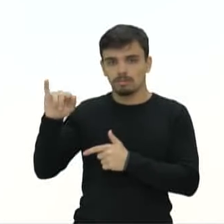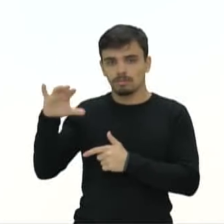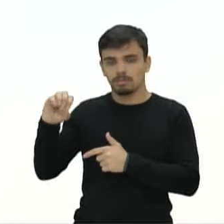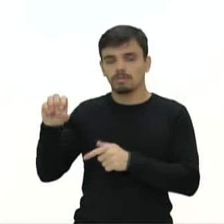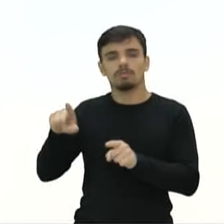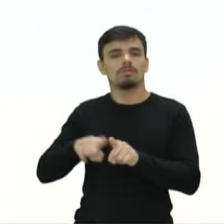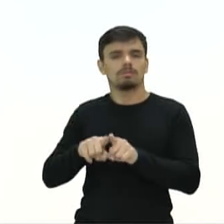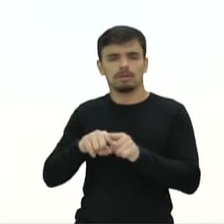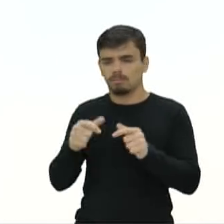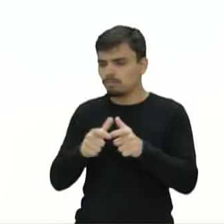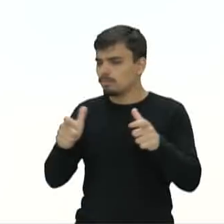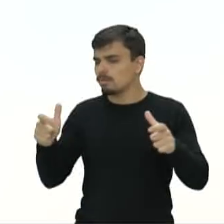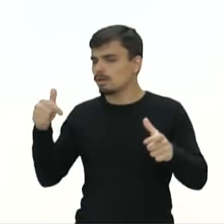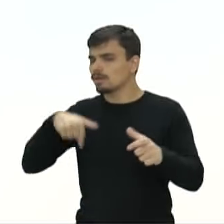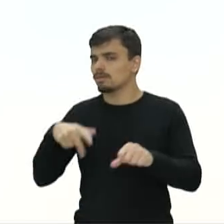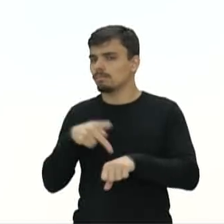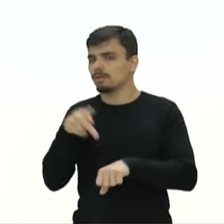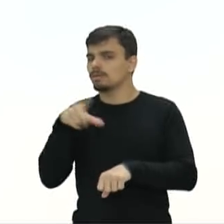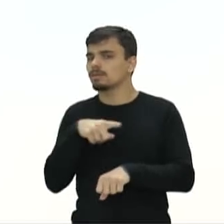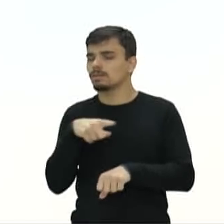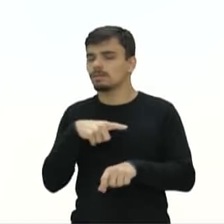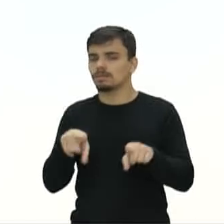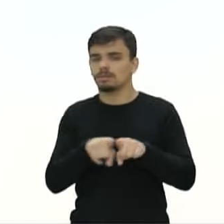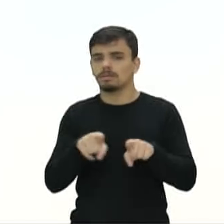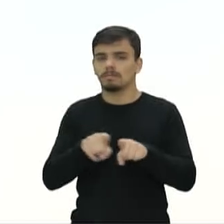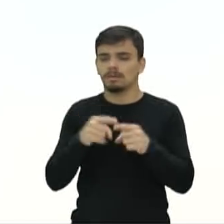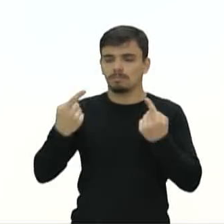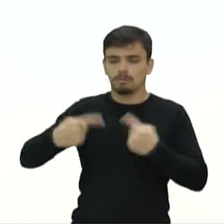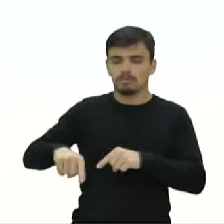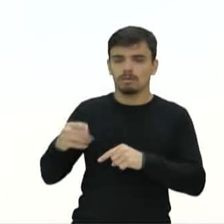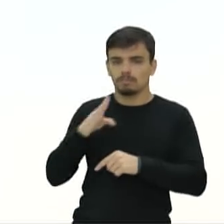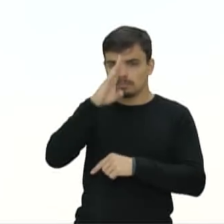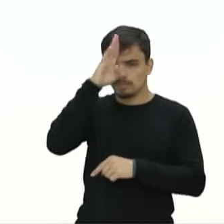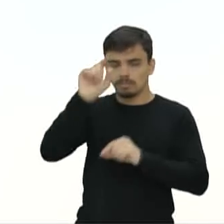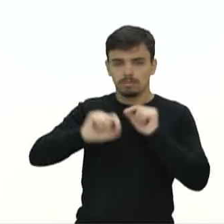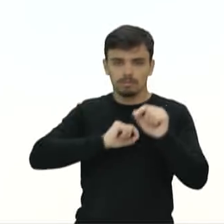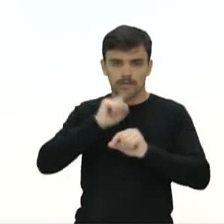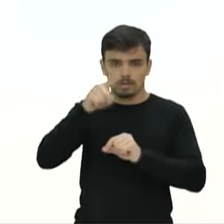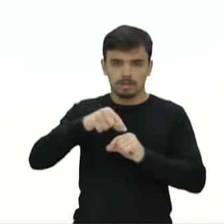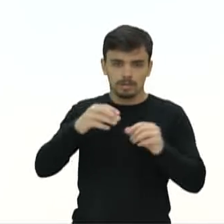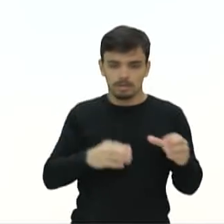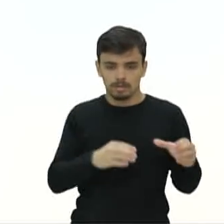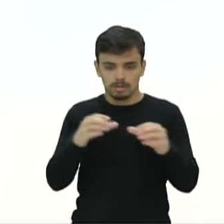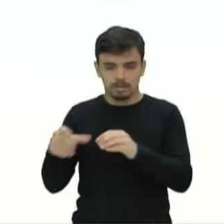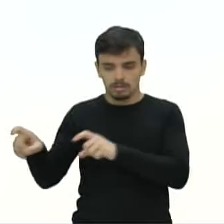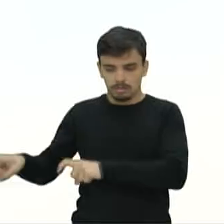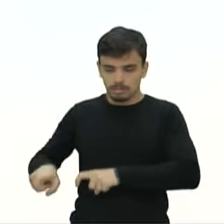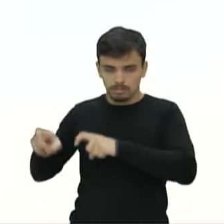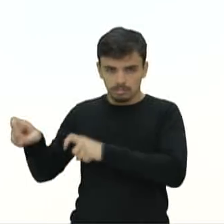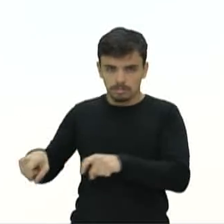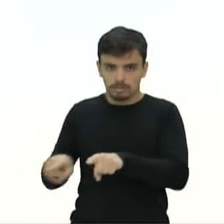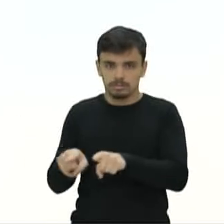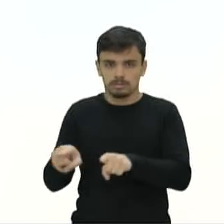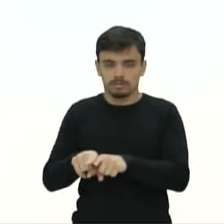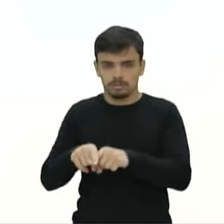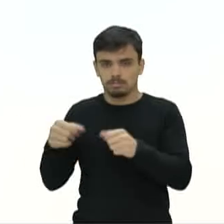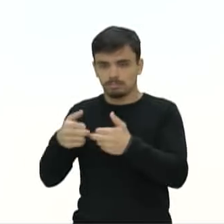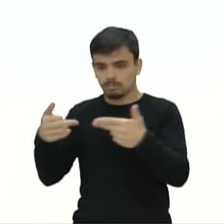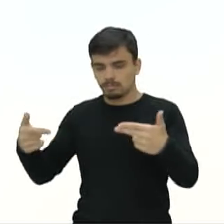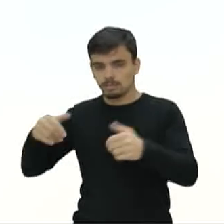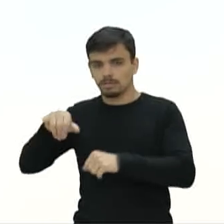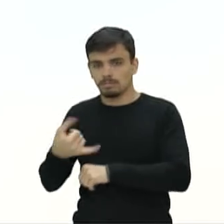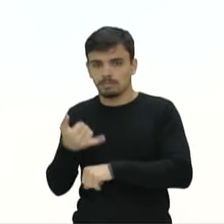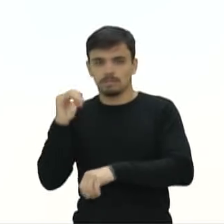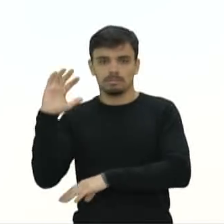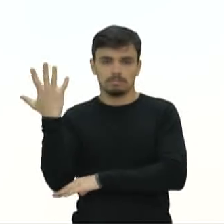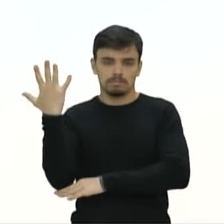grande magnitude que o nosso país enfrenta. Suas causas principais são a conversão das terras para a agricultura, para a pecuária e para a exploração